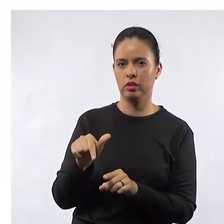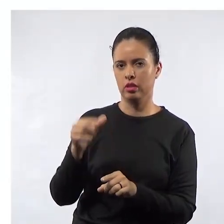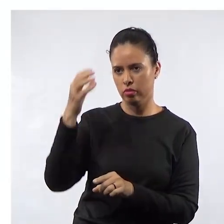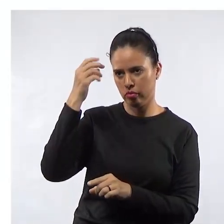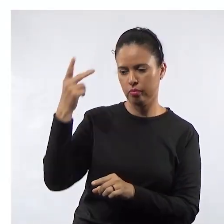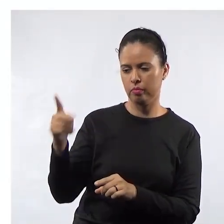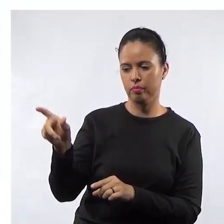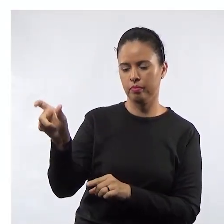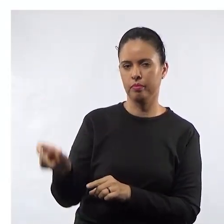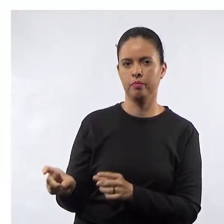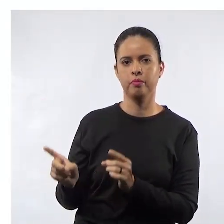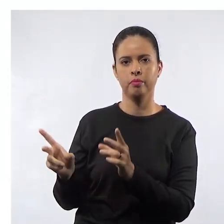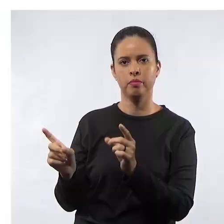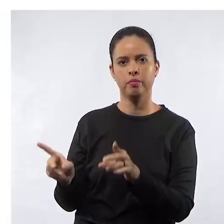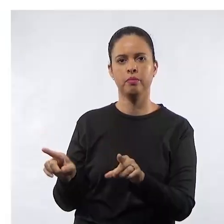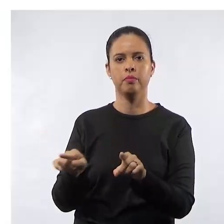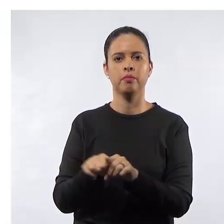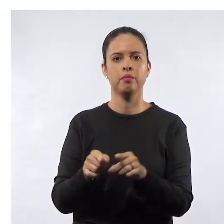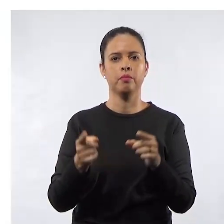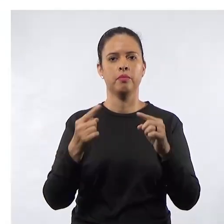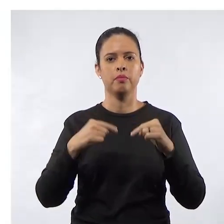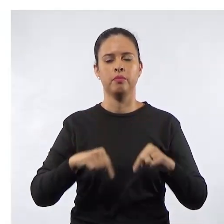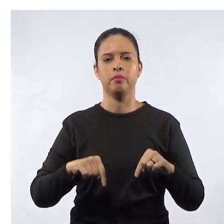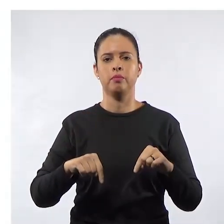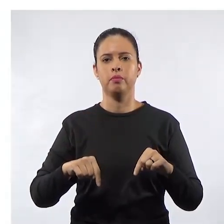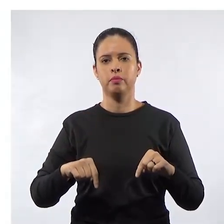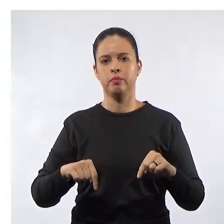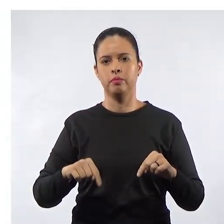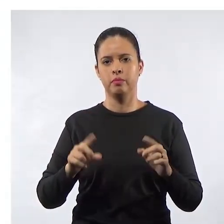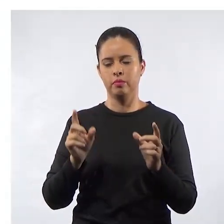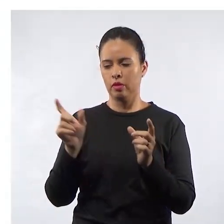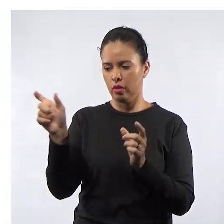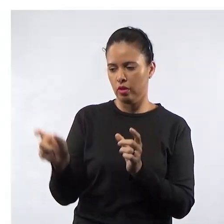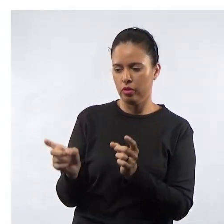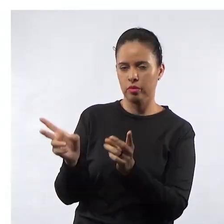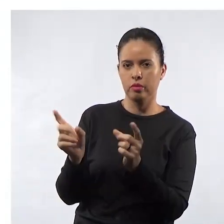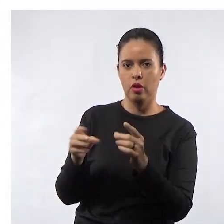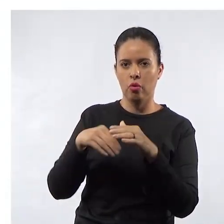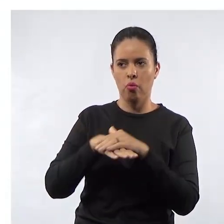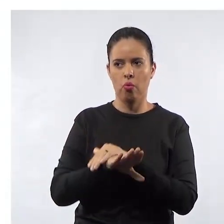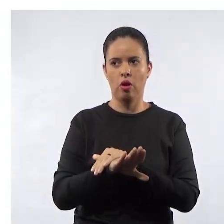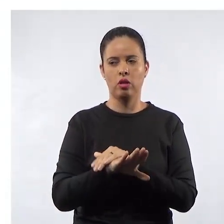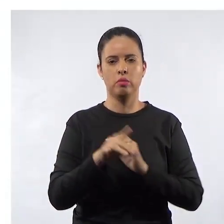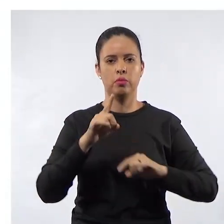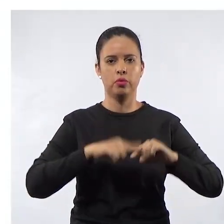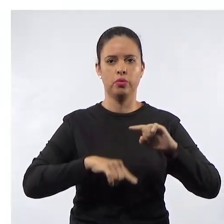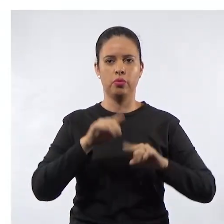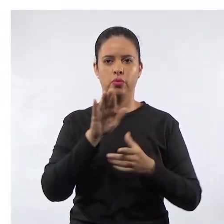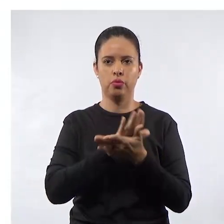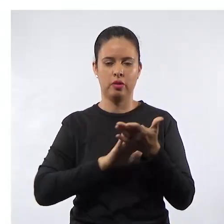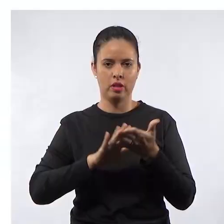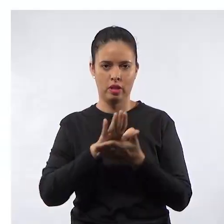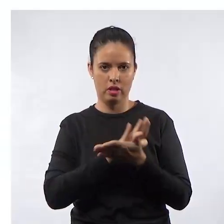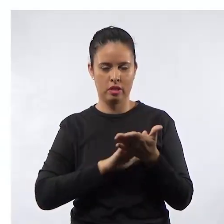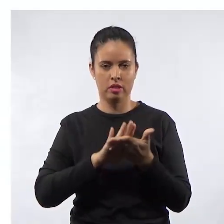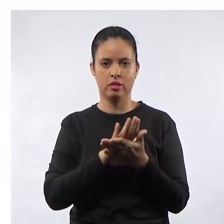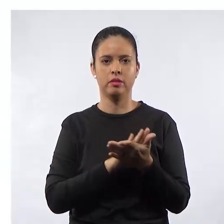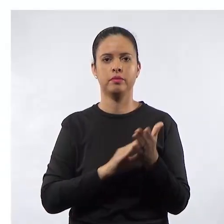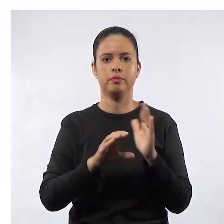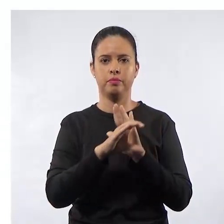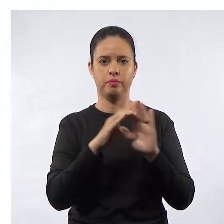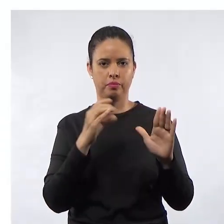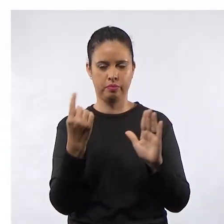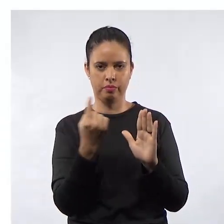tá? E também quando o comerciante não conservar adequadamente os produtos perecíveis, tá? Ainda